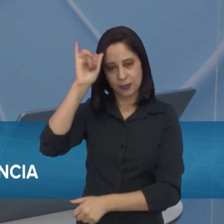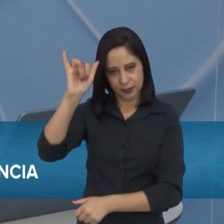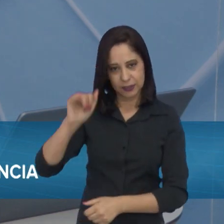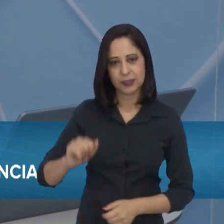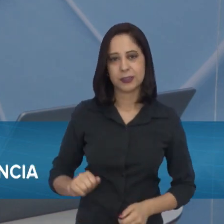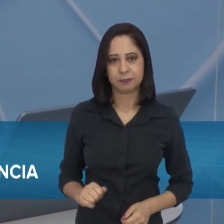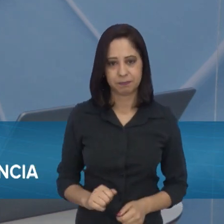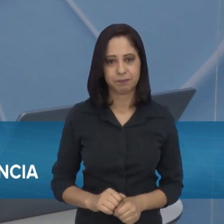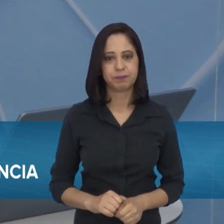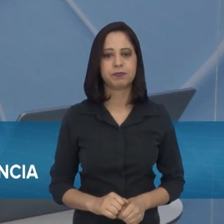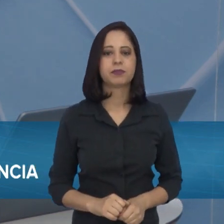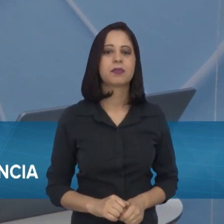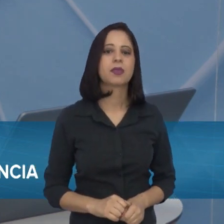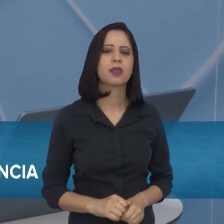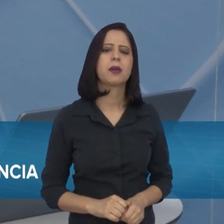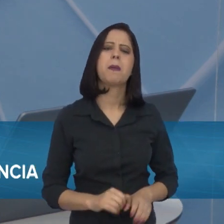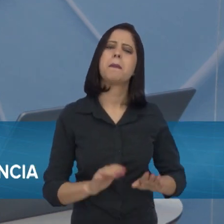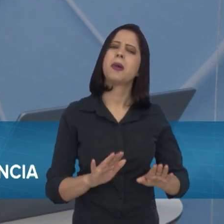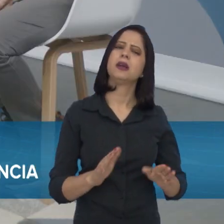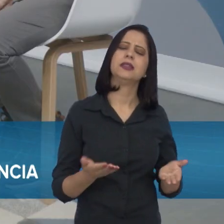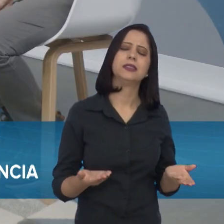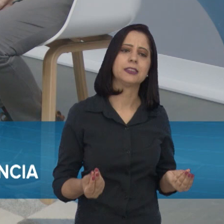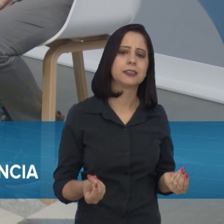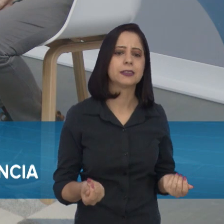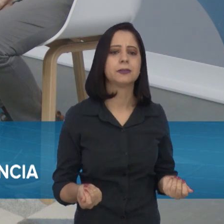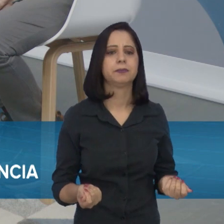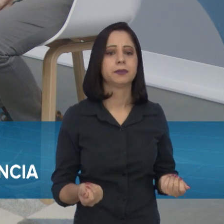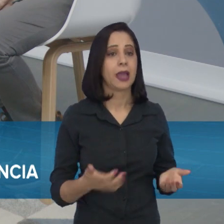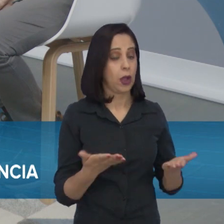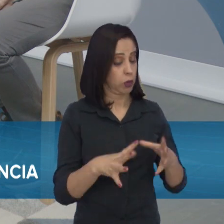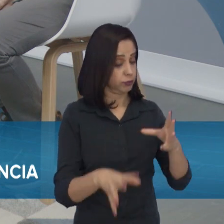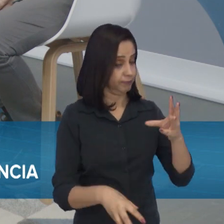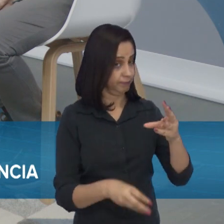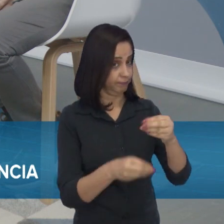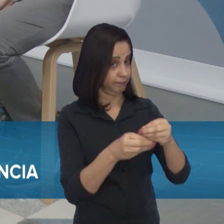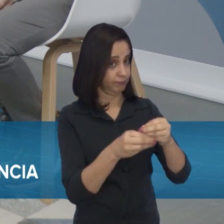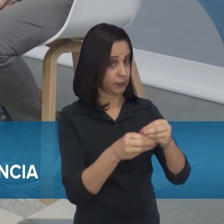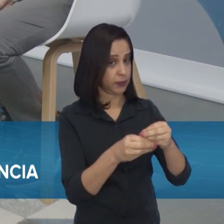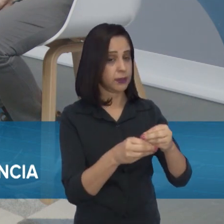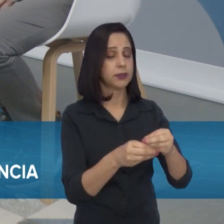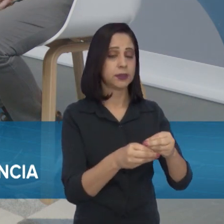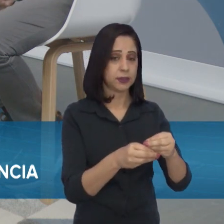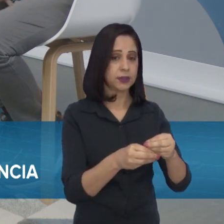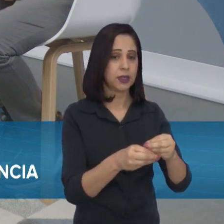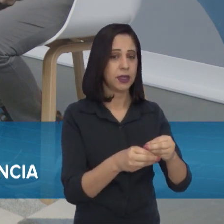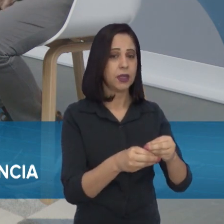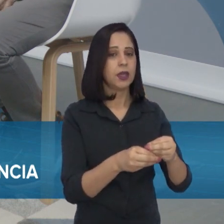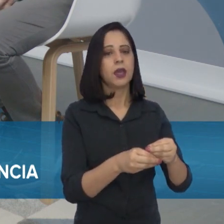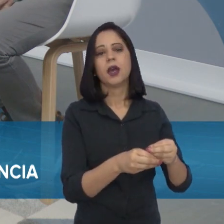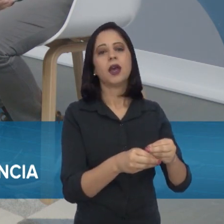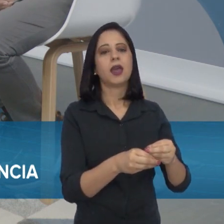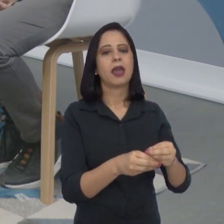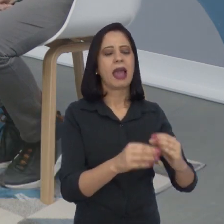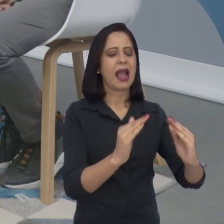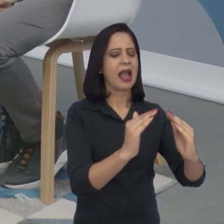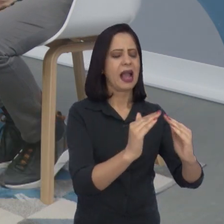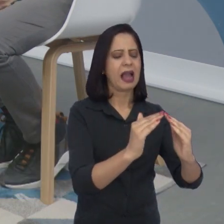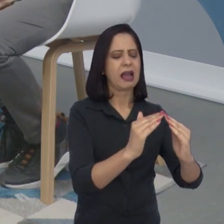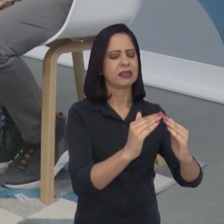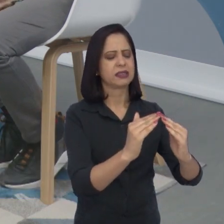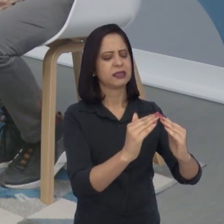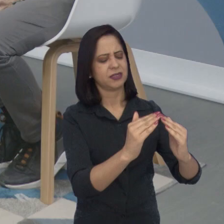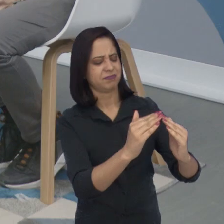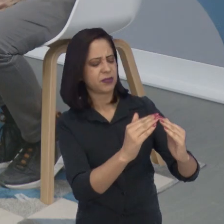bem por aí mesmo, né? O que a gente pode, pegando um pouquinho, né, dessa sua introdução, entender por essas moradias também,